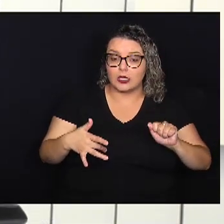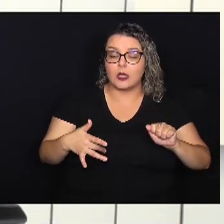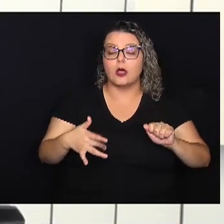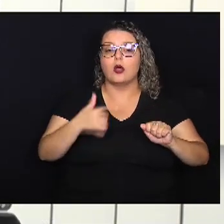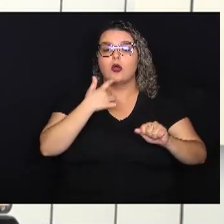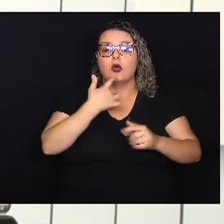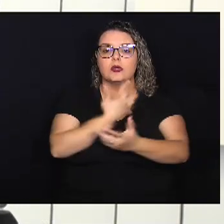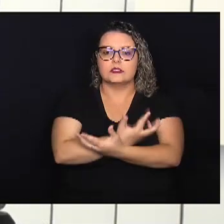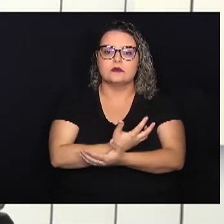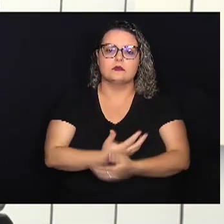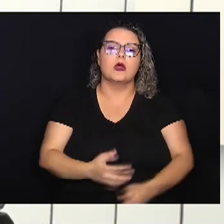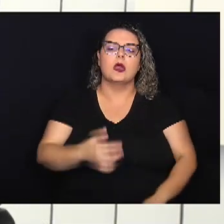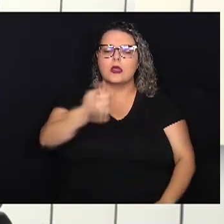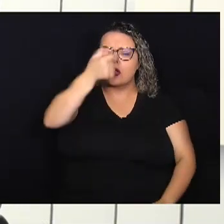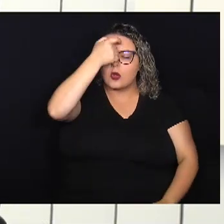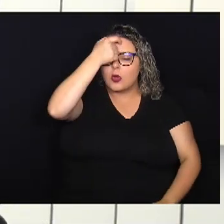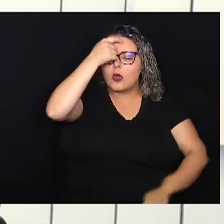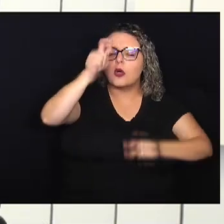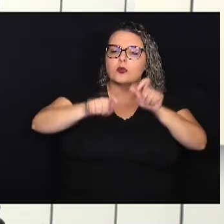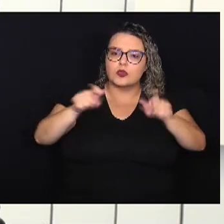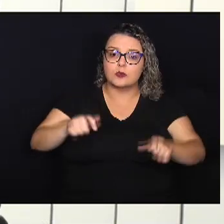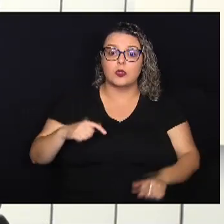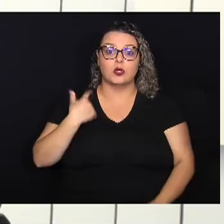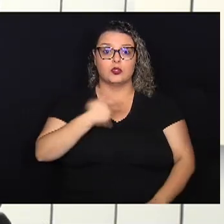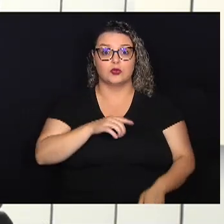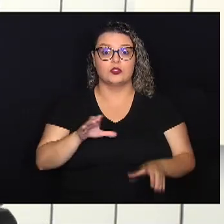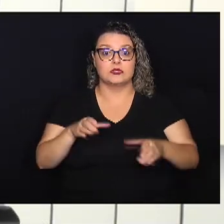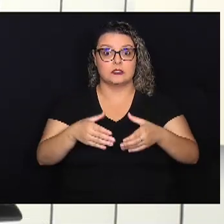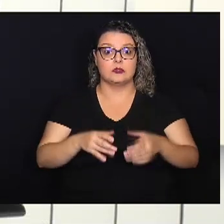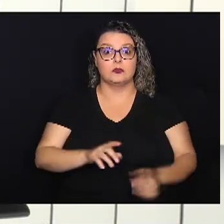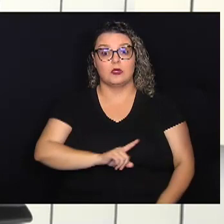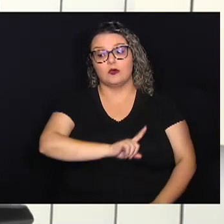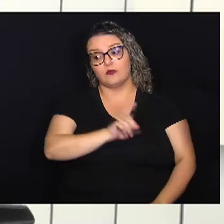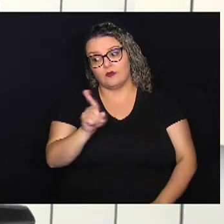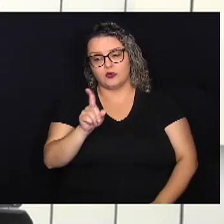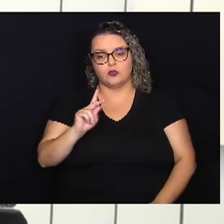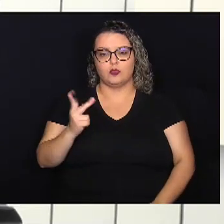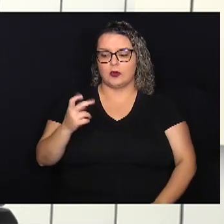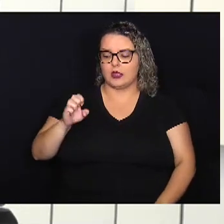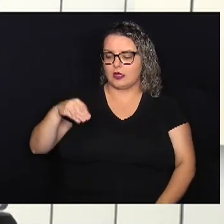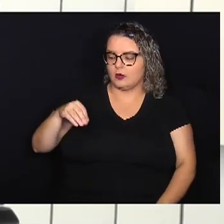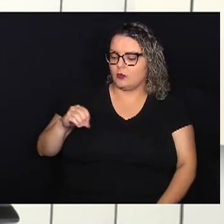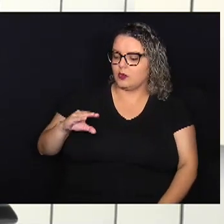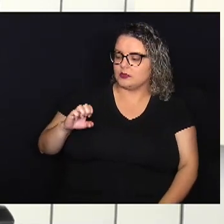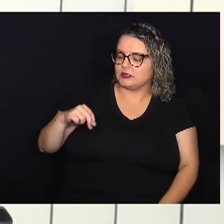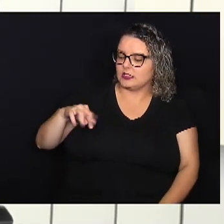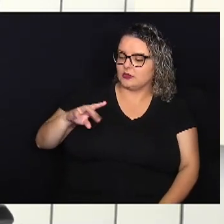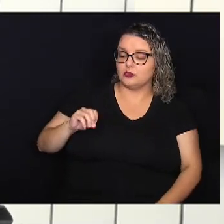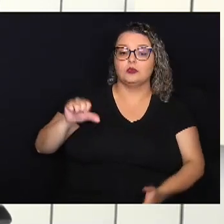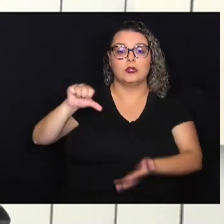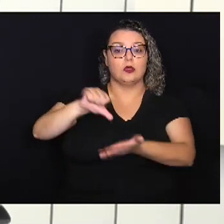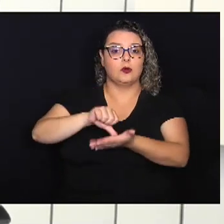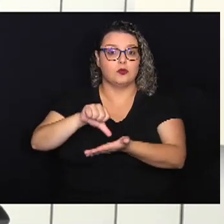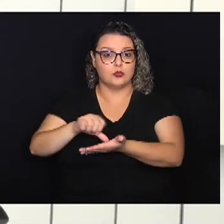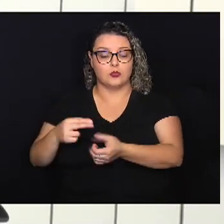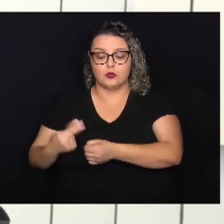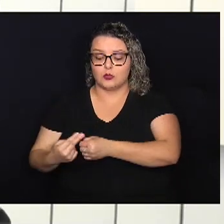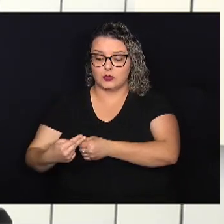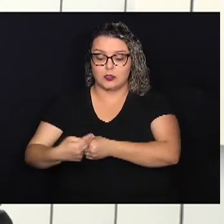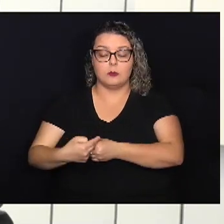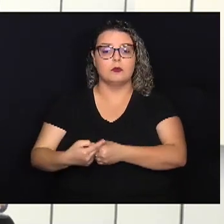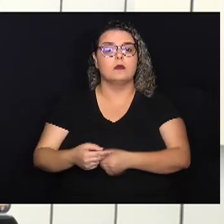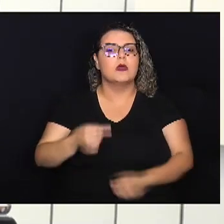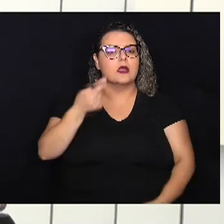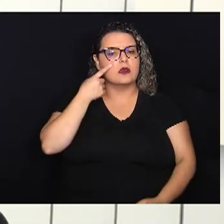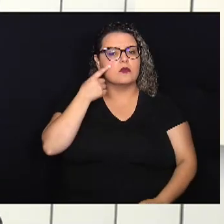desse ato tão importante, nossa equipe de reportagem foi até o Hemocentro da Unicamp saber como é realizada essa ação